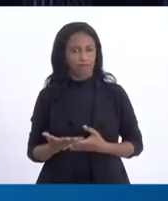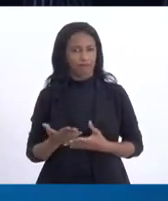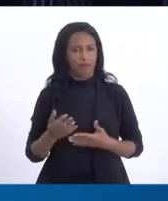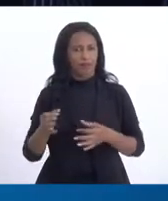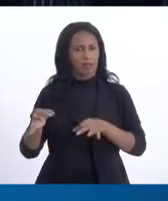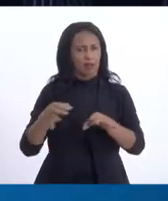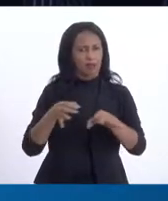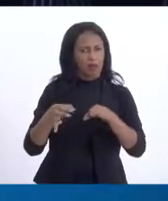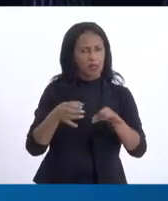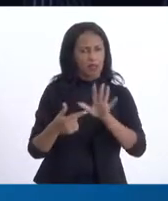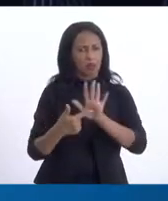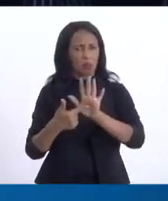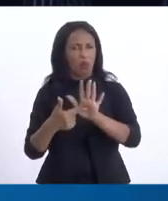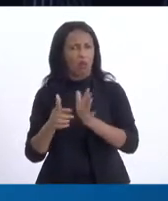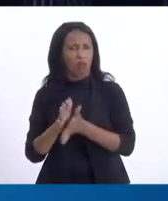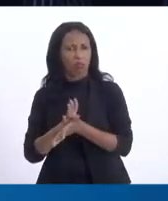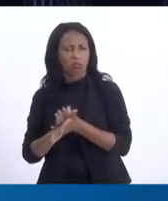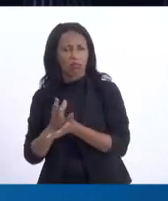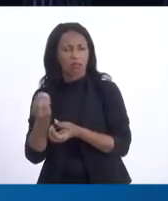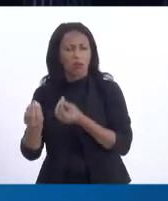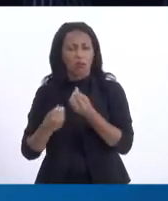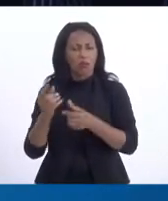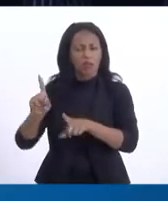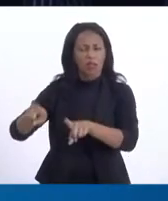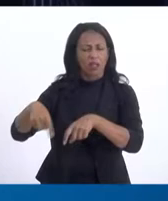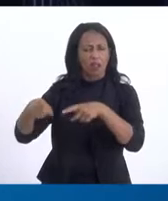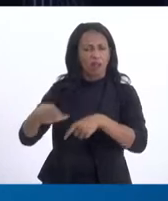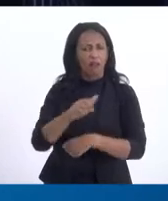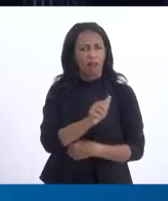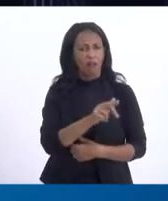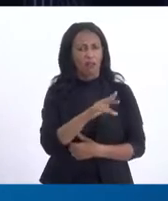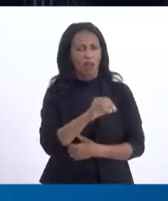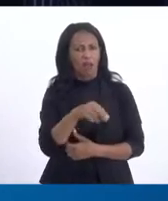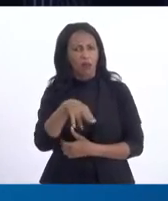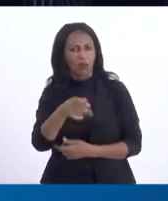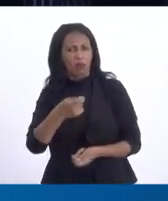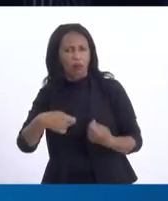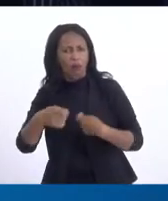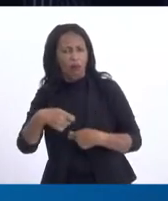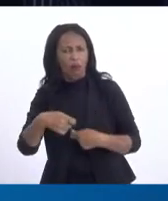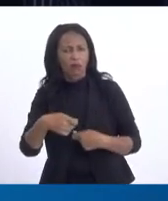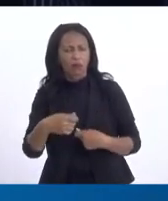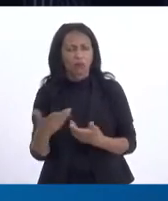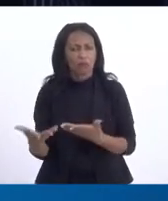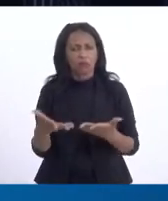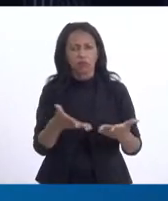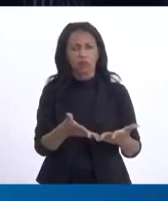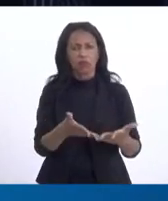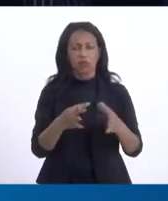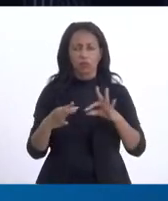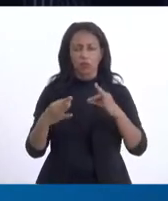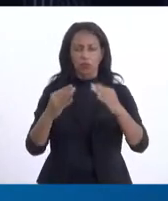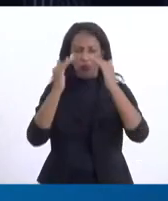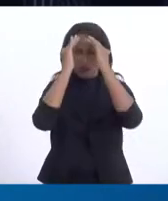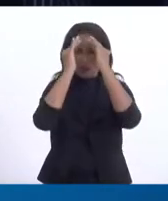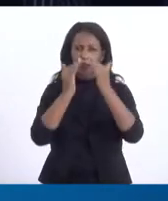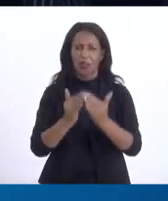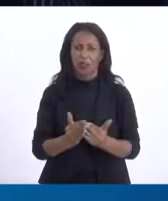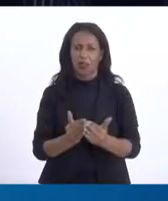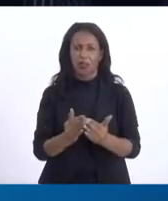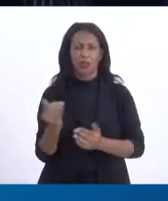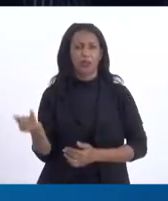um planejamento, como se agricultura e agronegócio fosse, com todo respeito